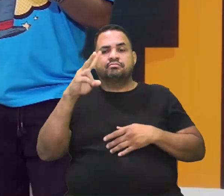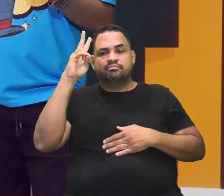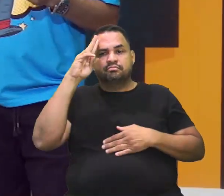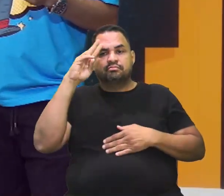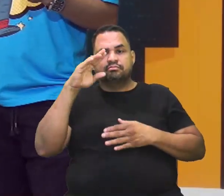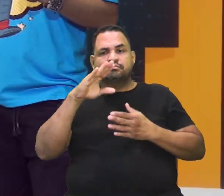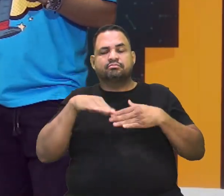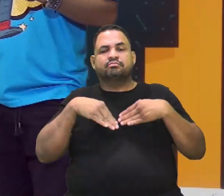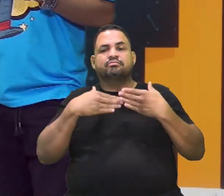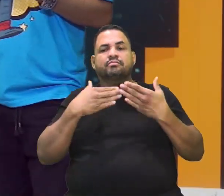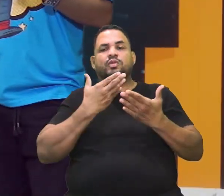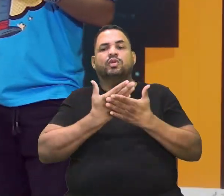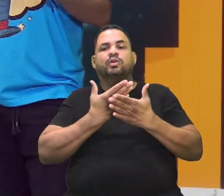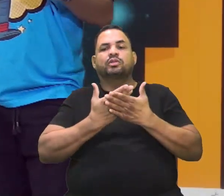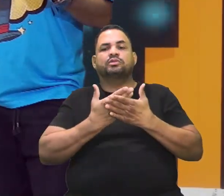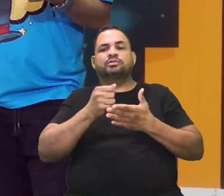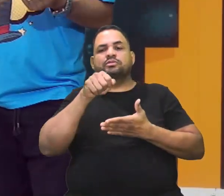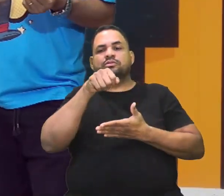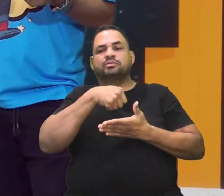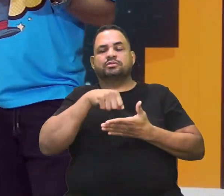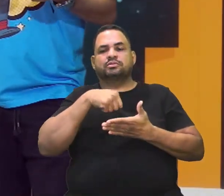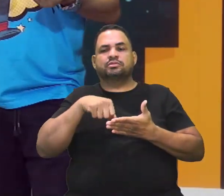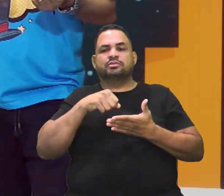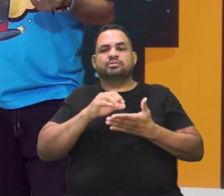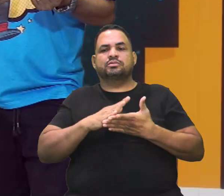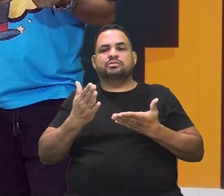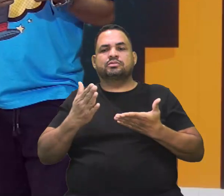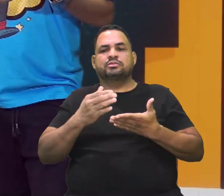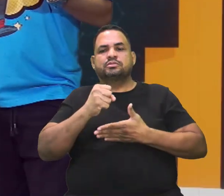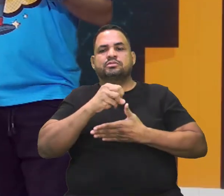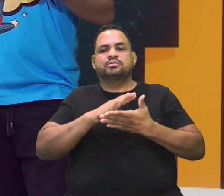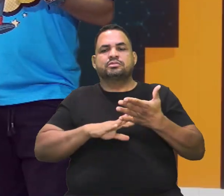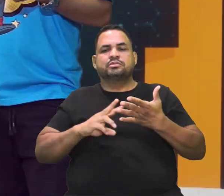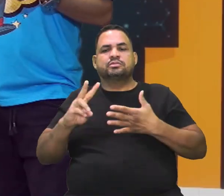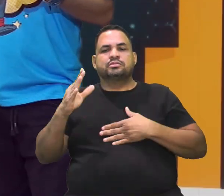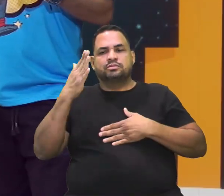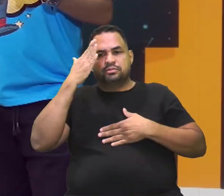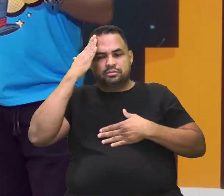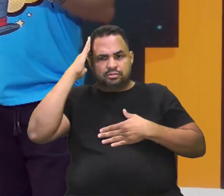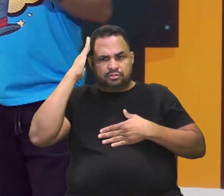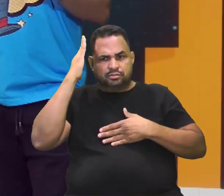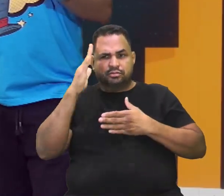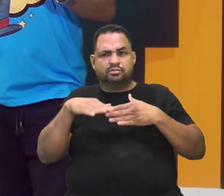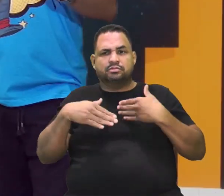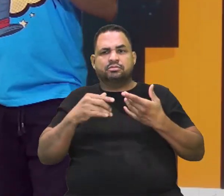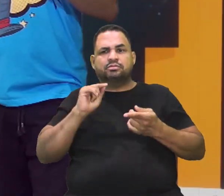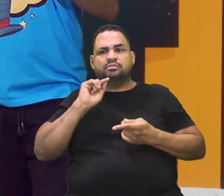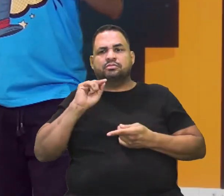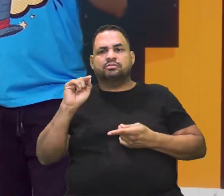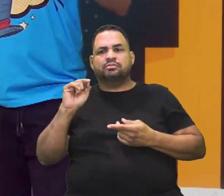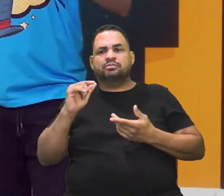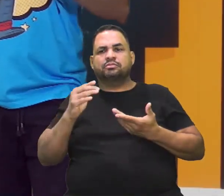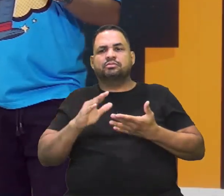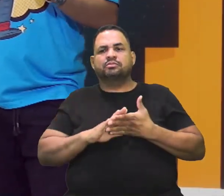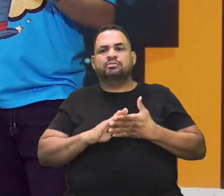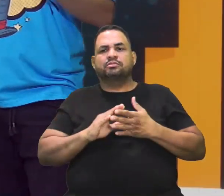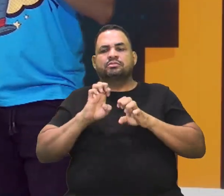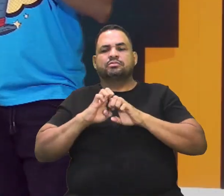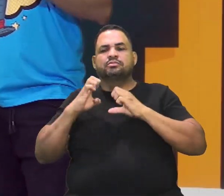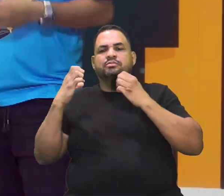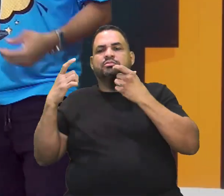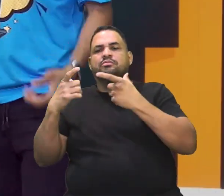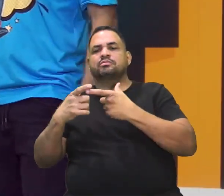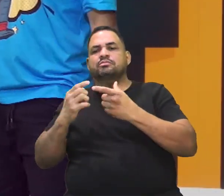recordam, mas numa das aulas nós estávamos corrigindo uma atividade de vestibular e ele jogou lá, né, que os pontos estão na